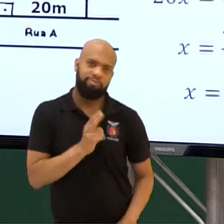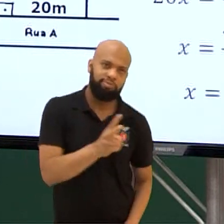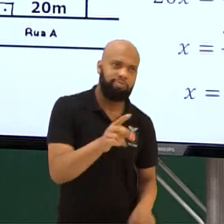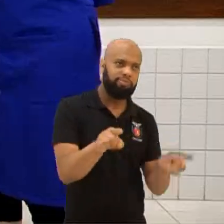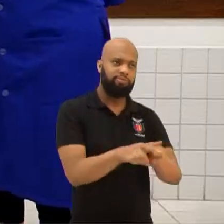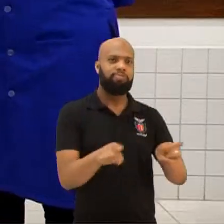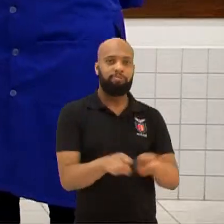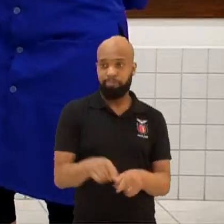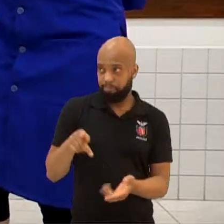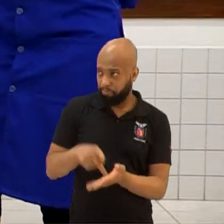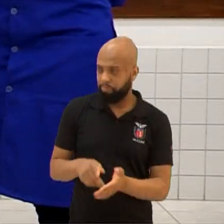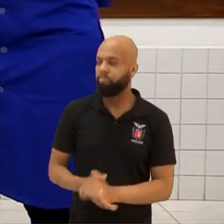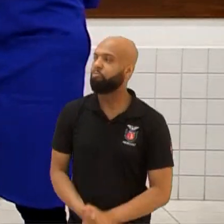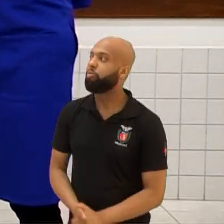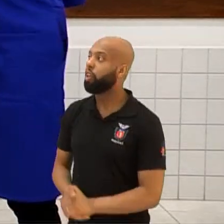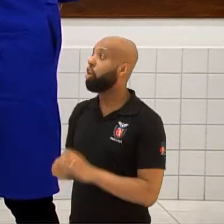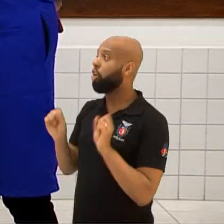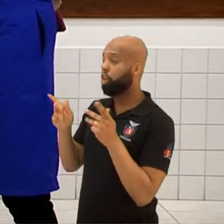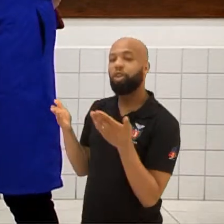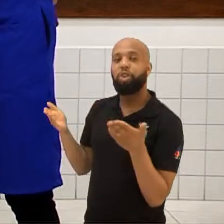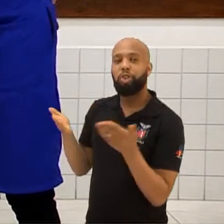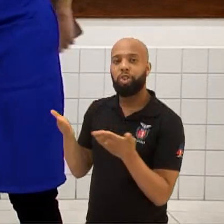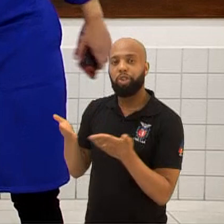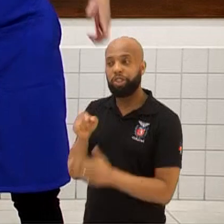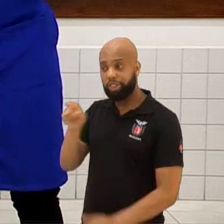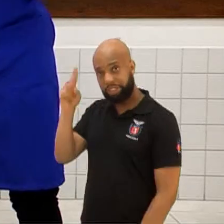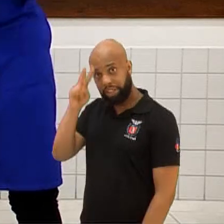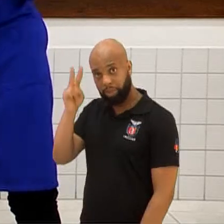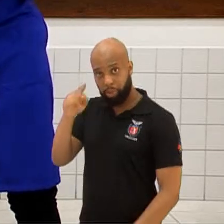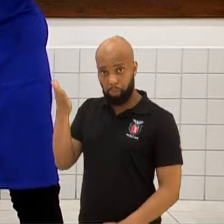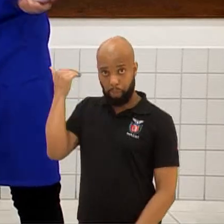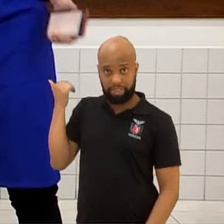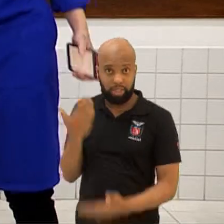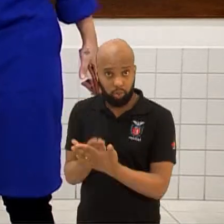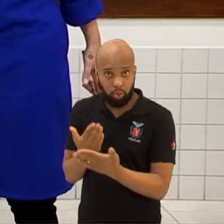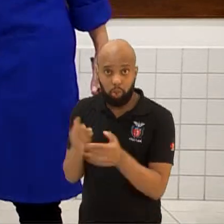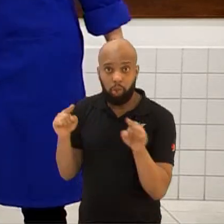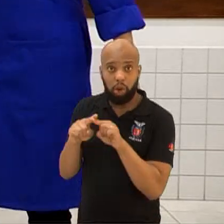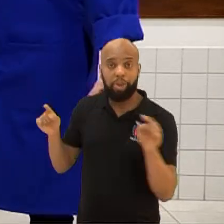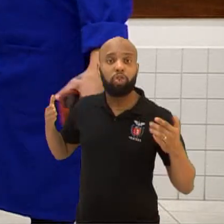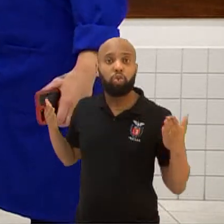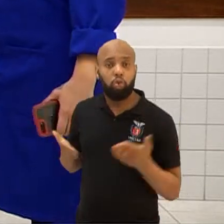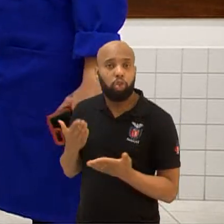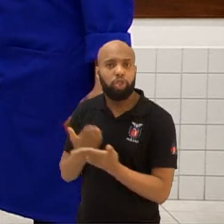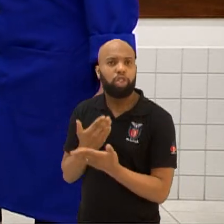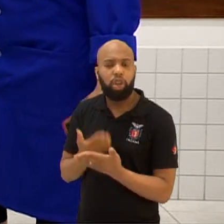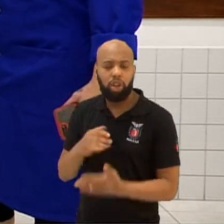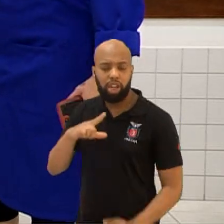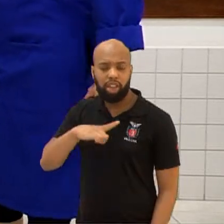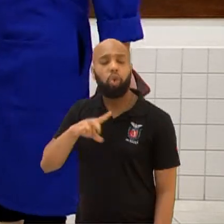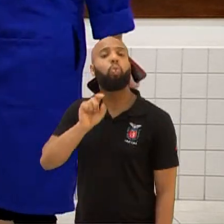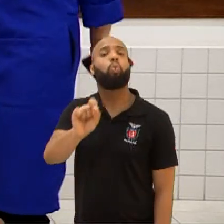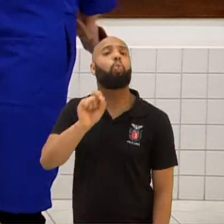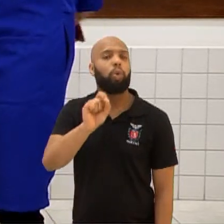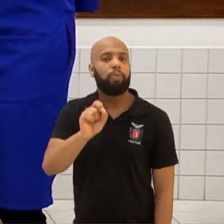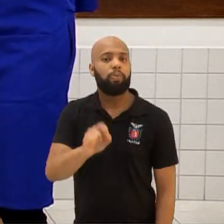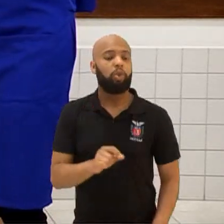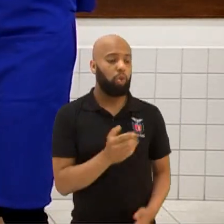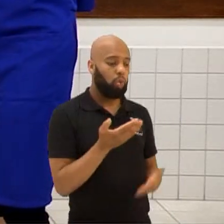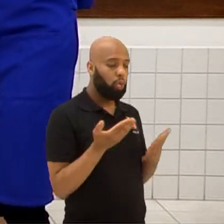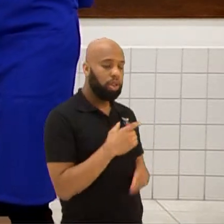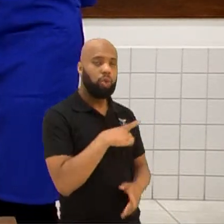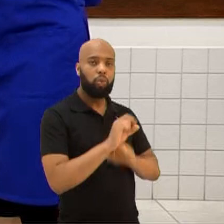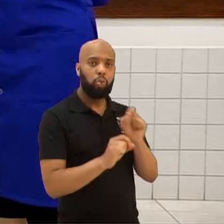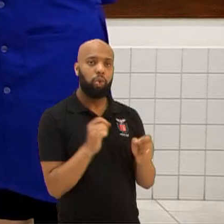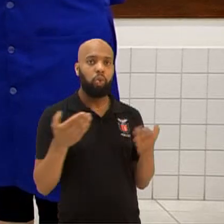né, Suelen? Muito bem. E hoje, professor, isso foi uma relembrança da aula passada, né? Mas e na aula de hoje, o que nós vamos ter? Hoje nós